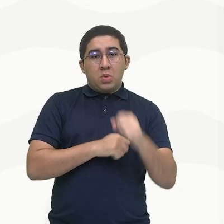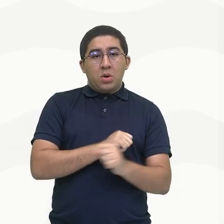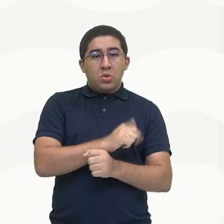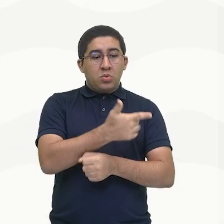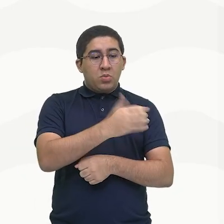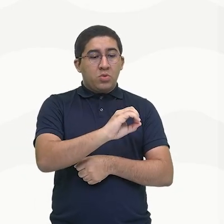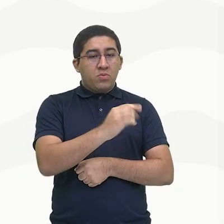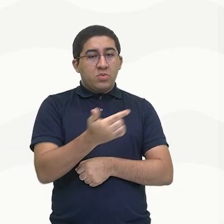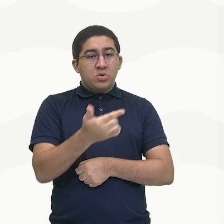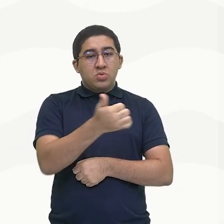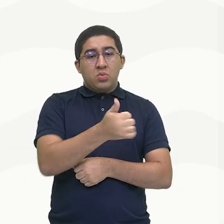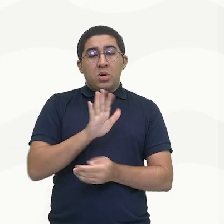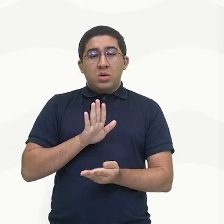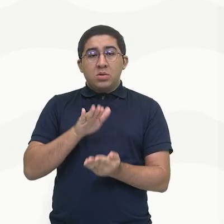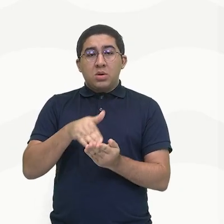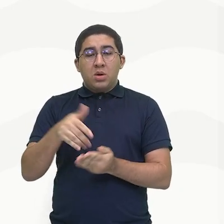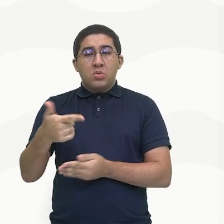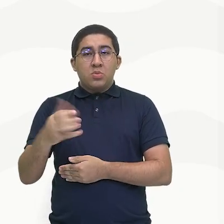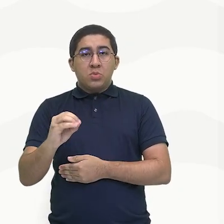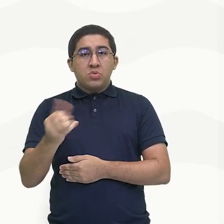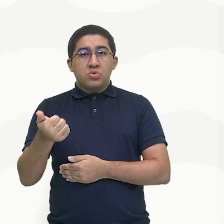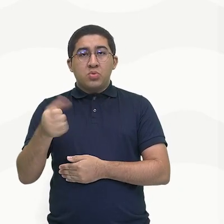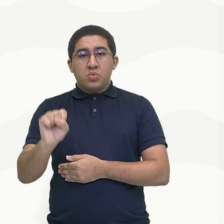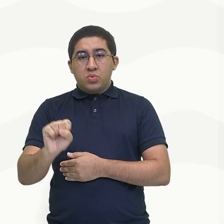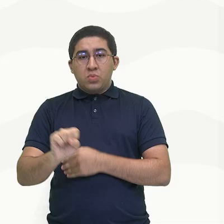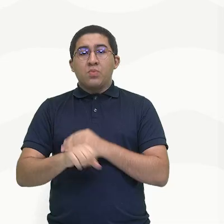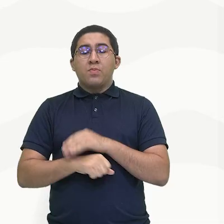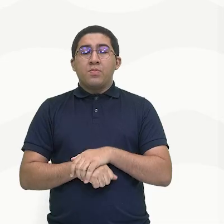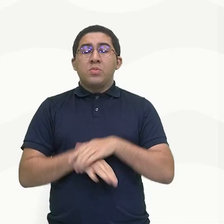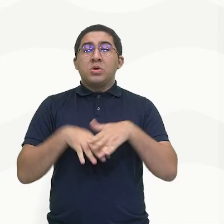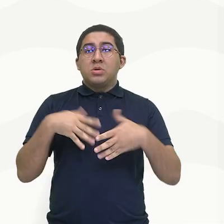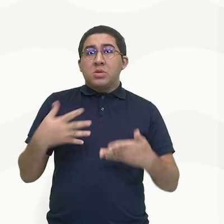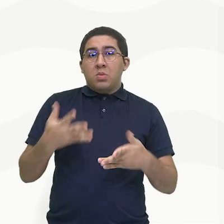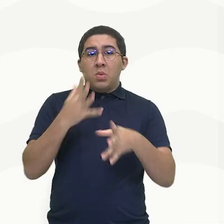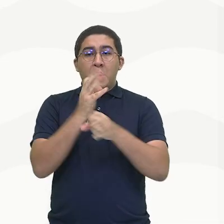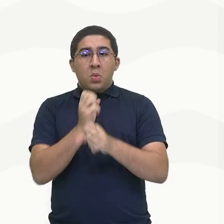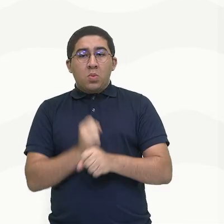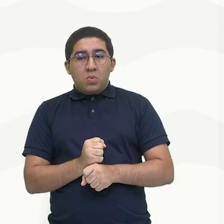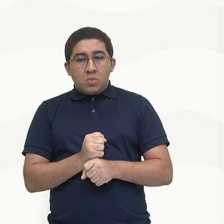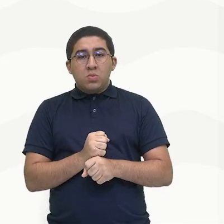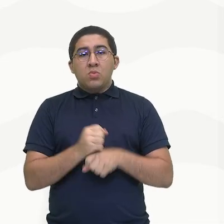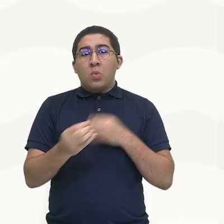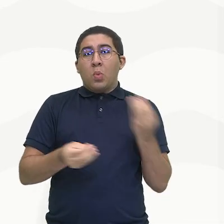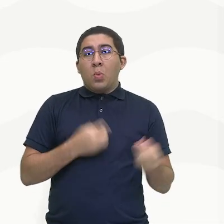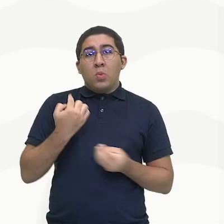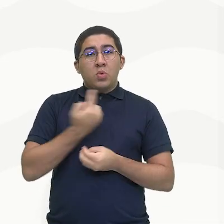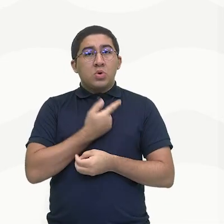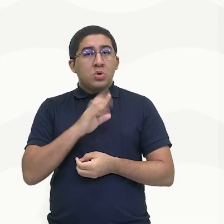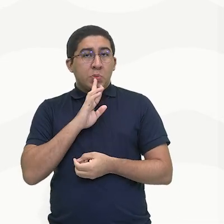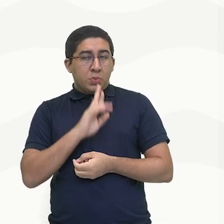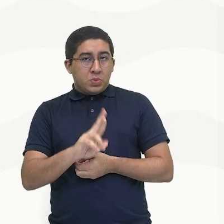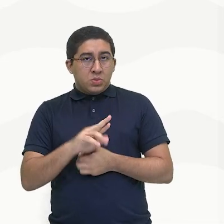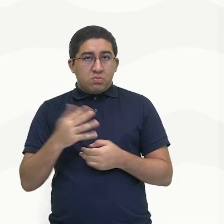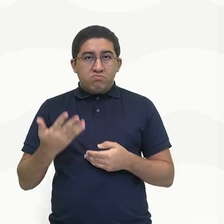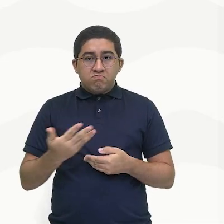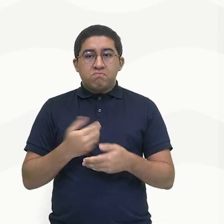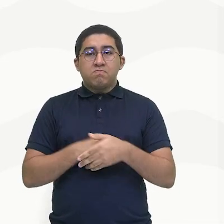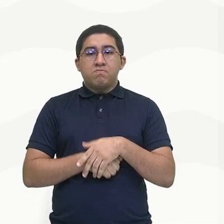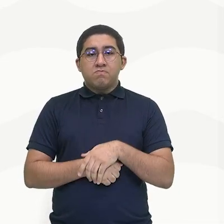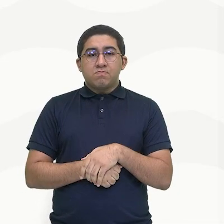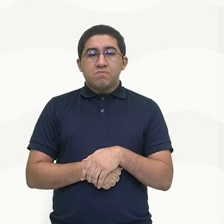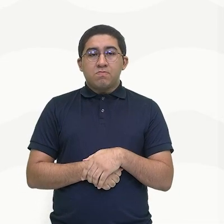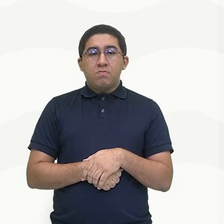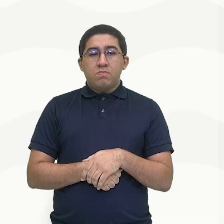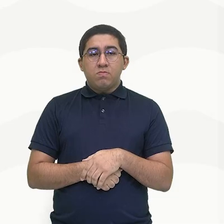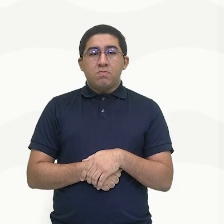de 2021 e 2018. Então, resolvendo aqui, como é que a gente vai fazer? A gente